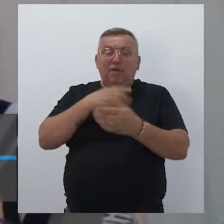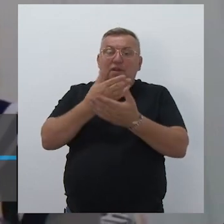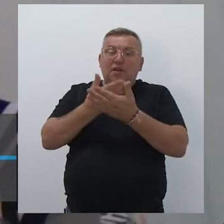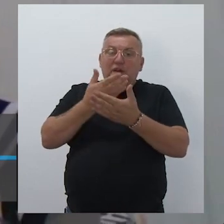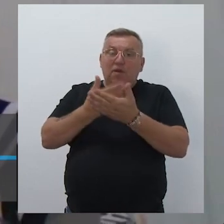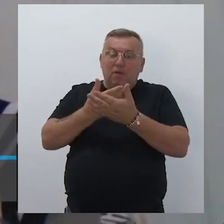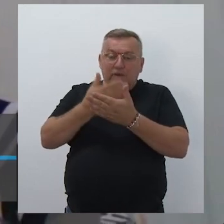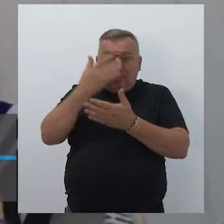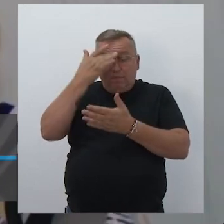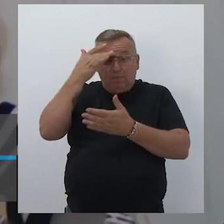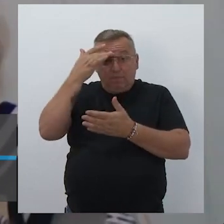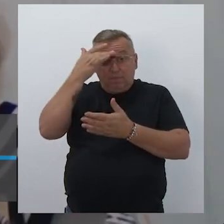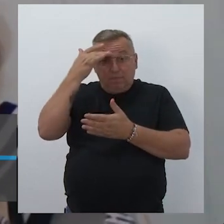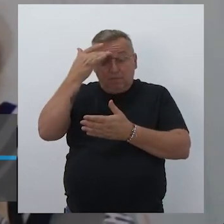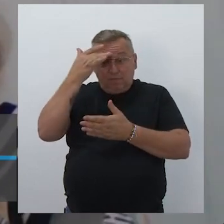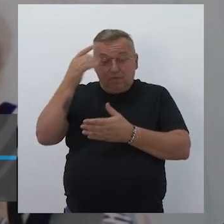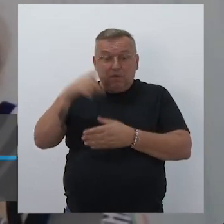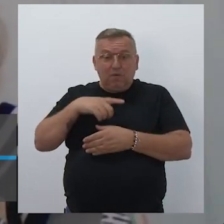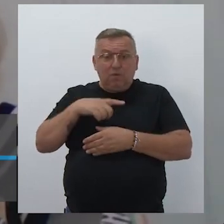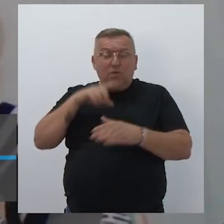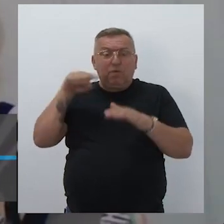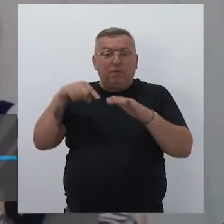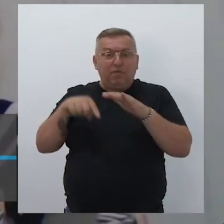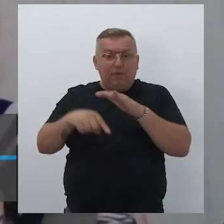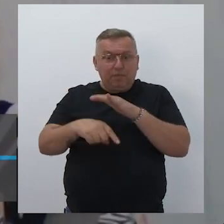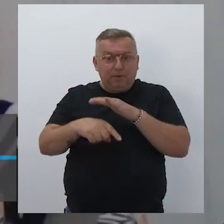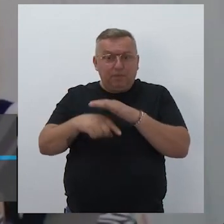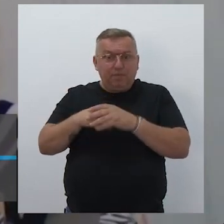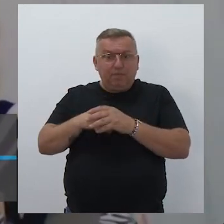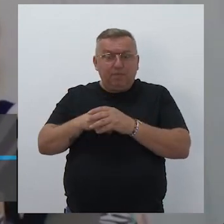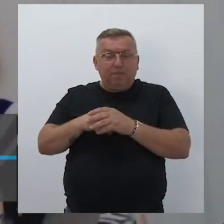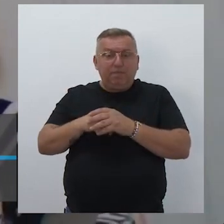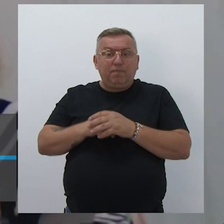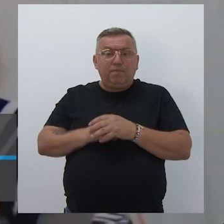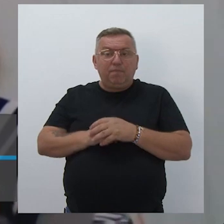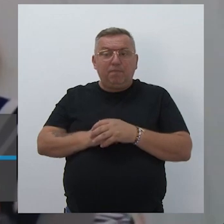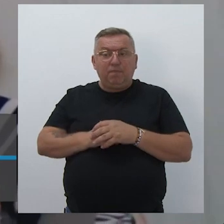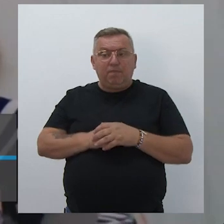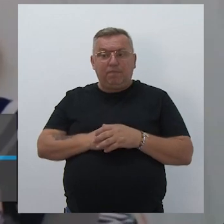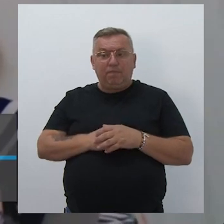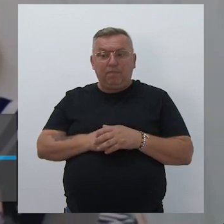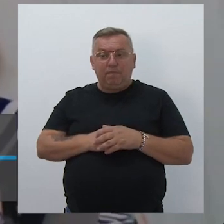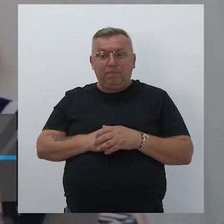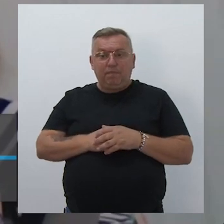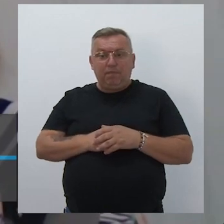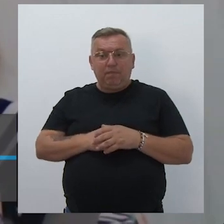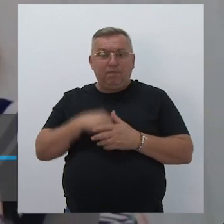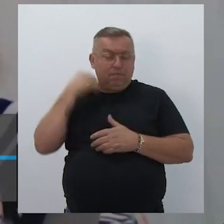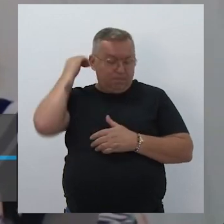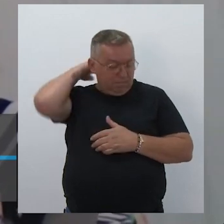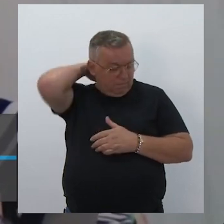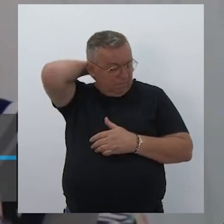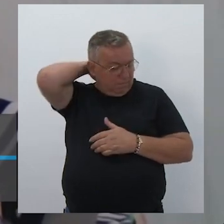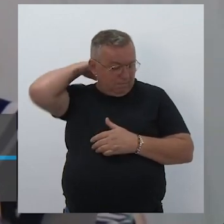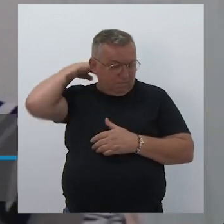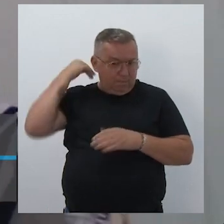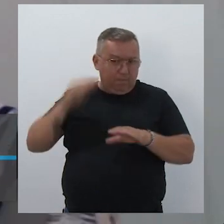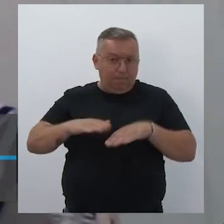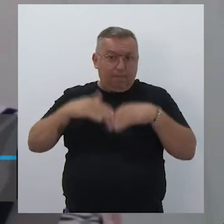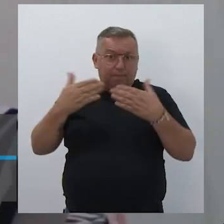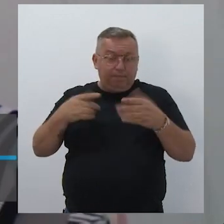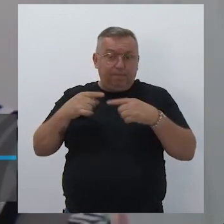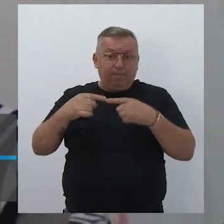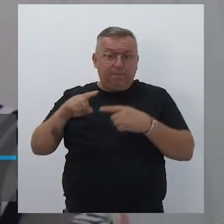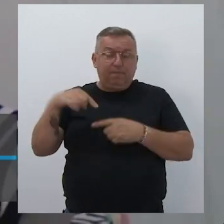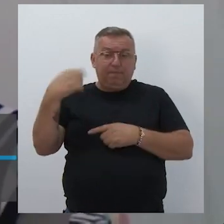dos itinerários formativos com um aprofundamento nessa área, tá? Quanto à atribuição para a semana que